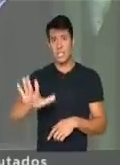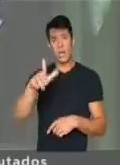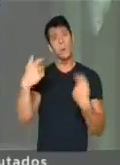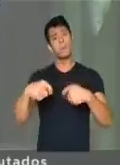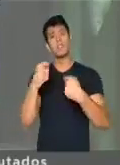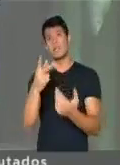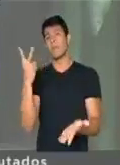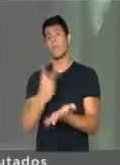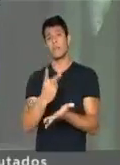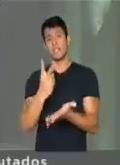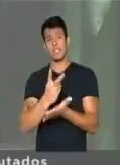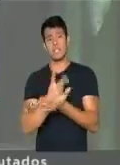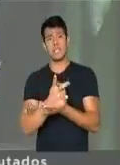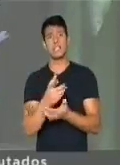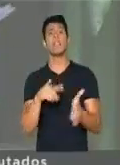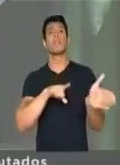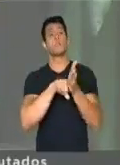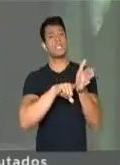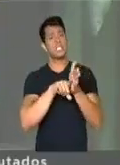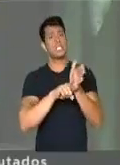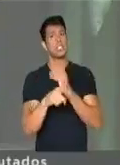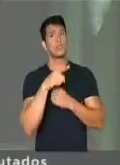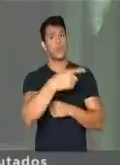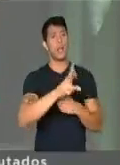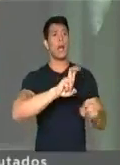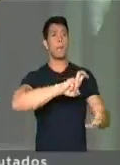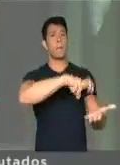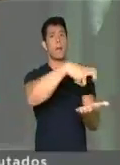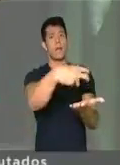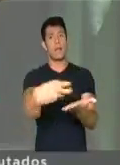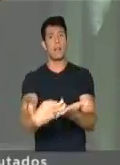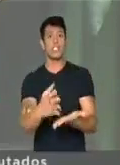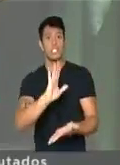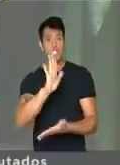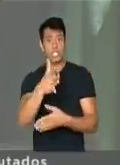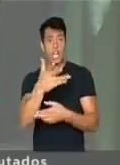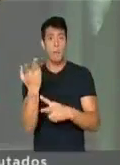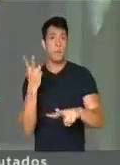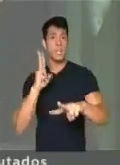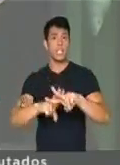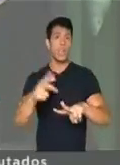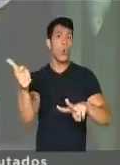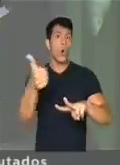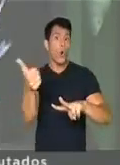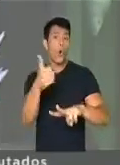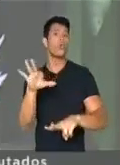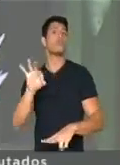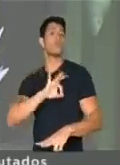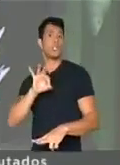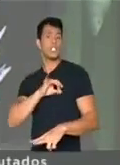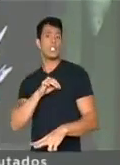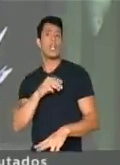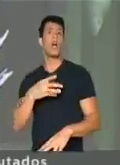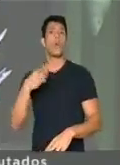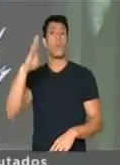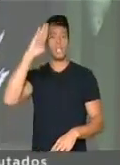investigação do massacre de Pau D'Arco. Já foram presos 11 policiais militares, 2 policiais